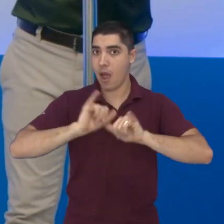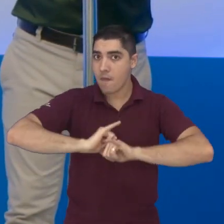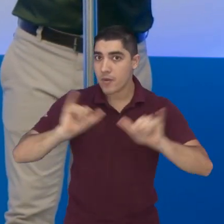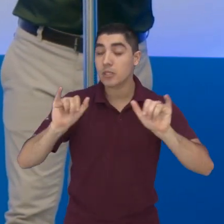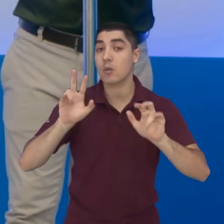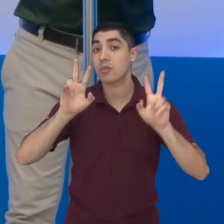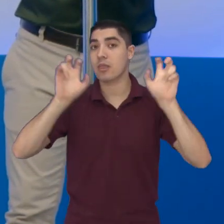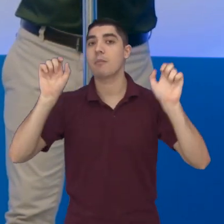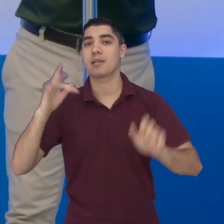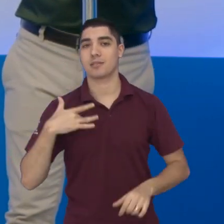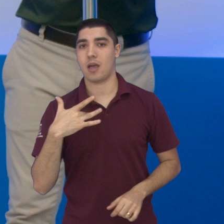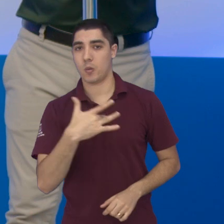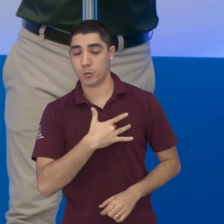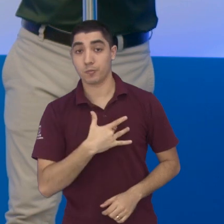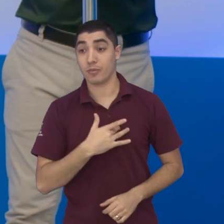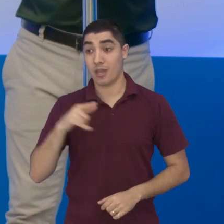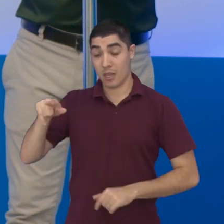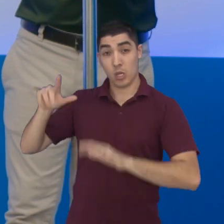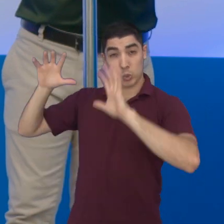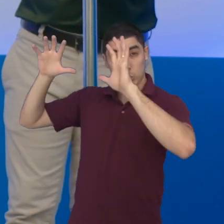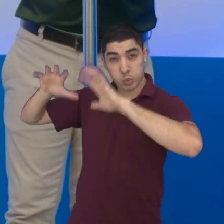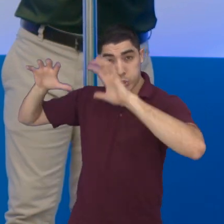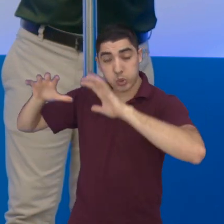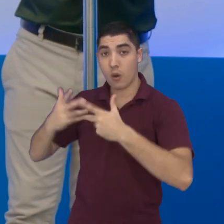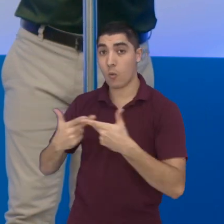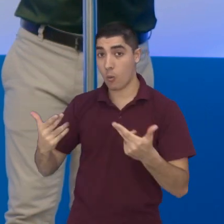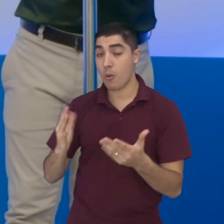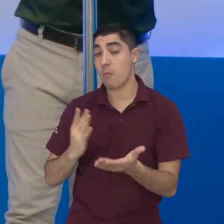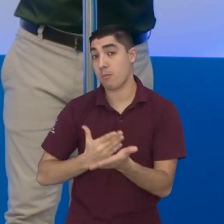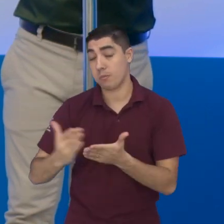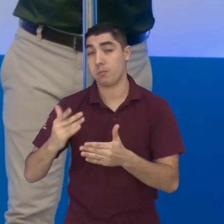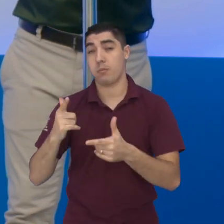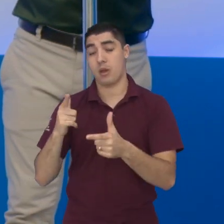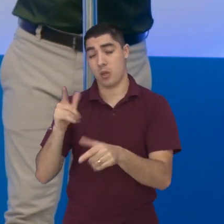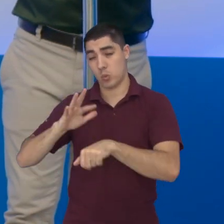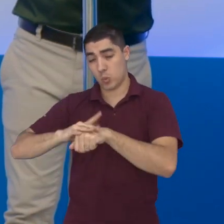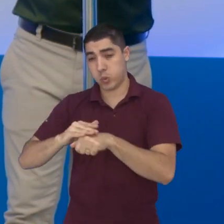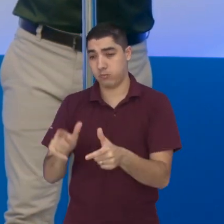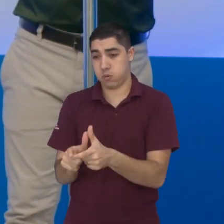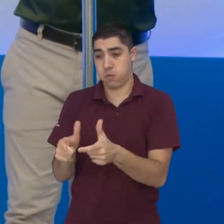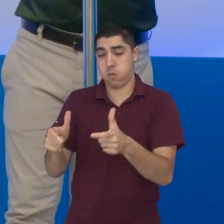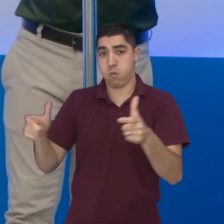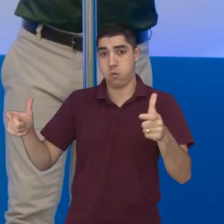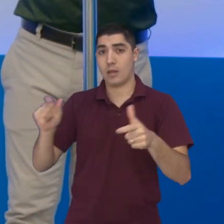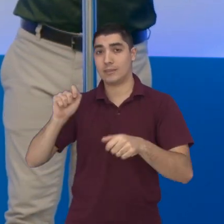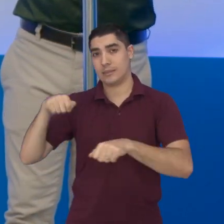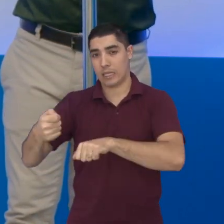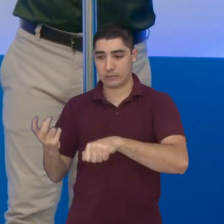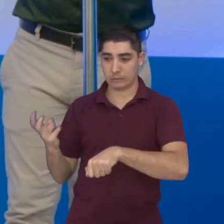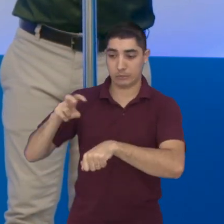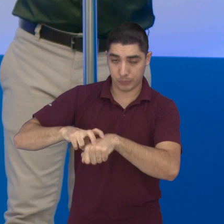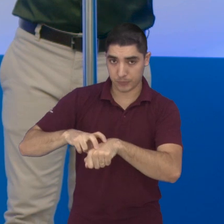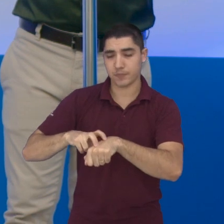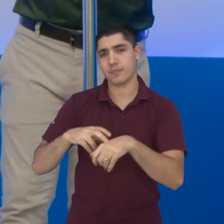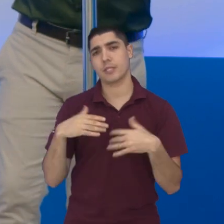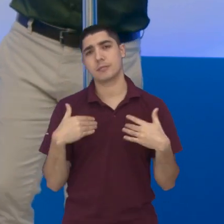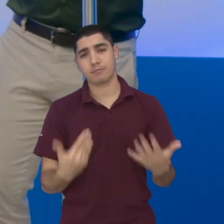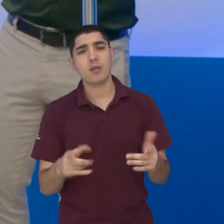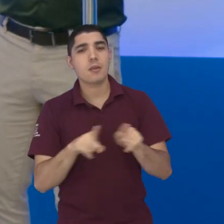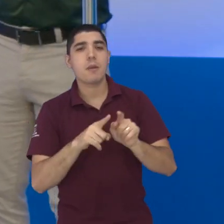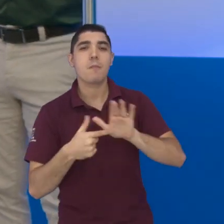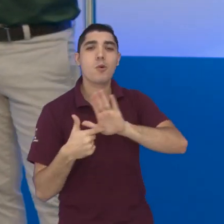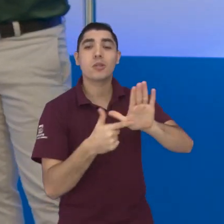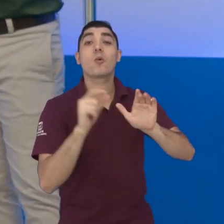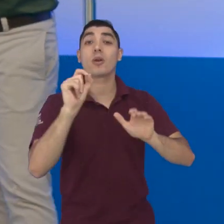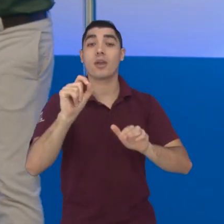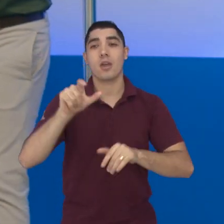saúde época de chuva aumenta os casos de leptospirose uma doença séria Ainda vamos falar do czu e sobre as preferências dos